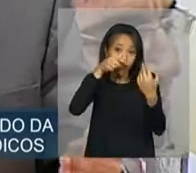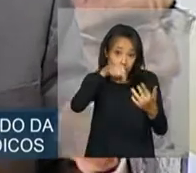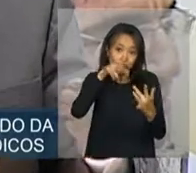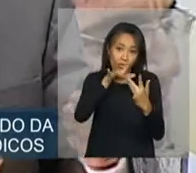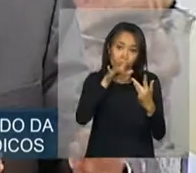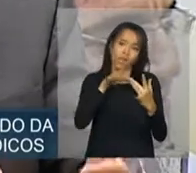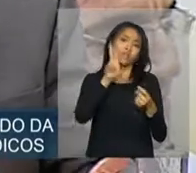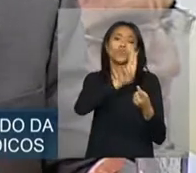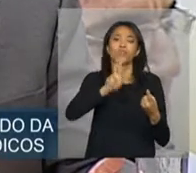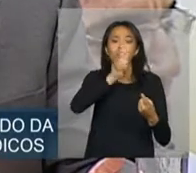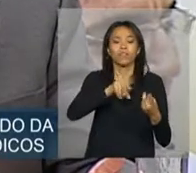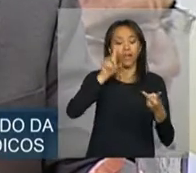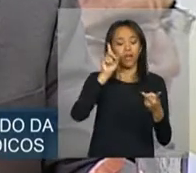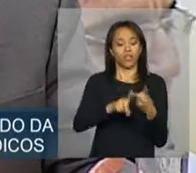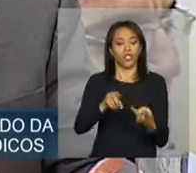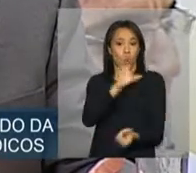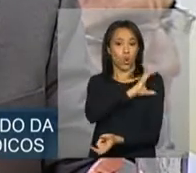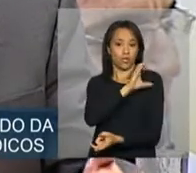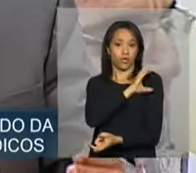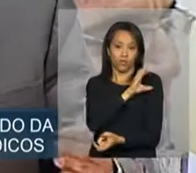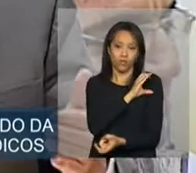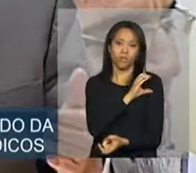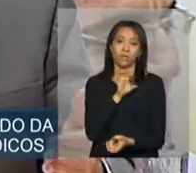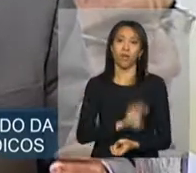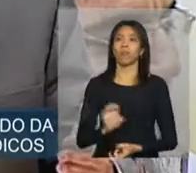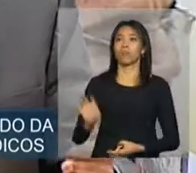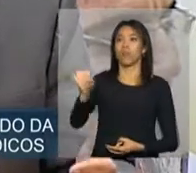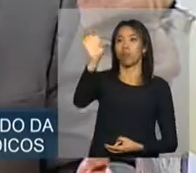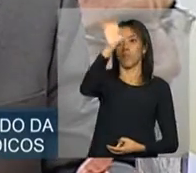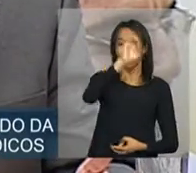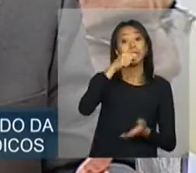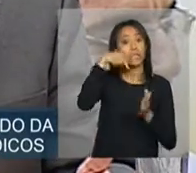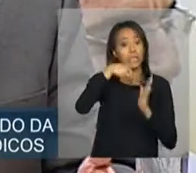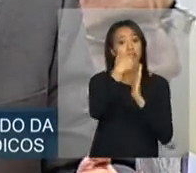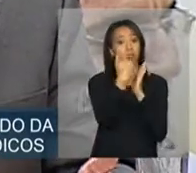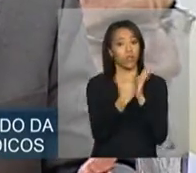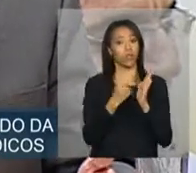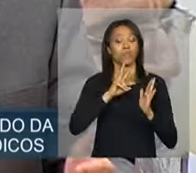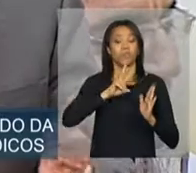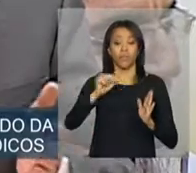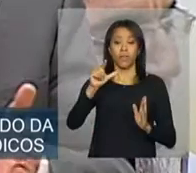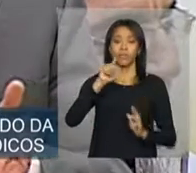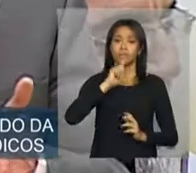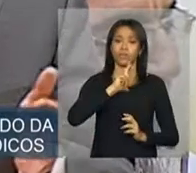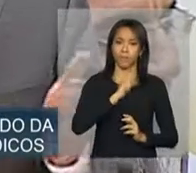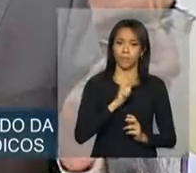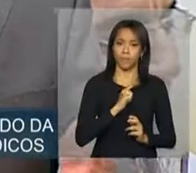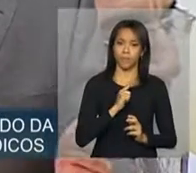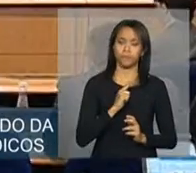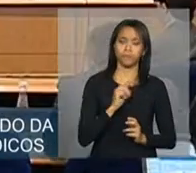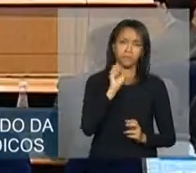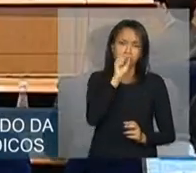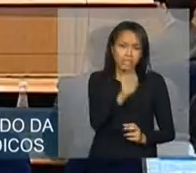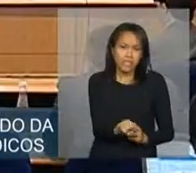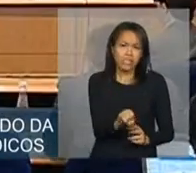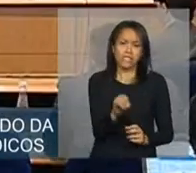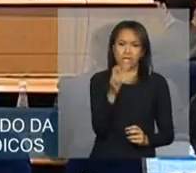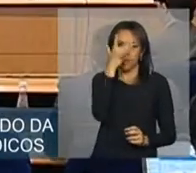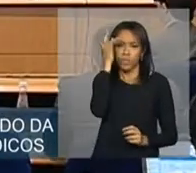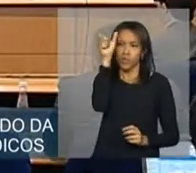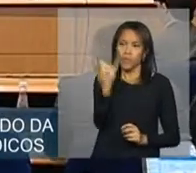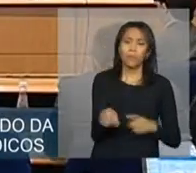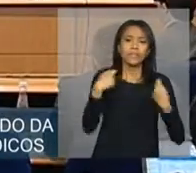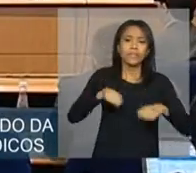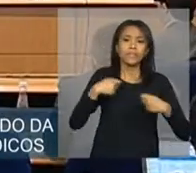Universidade com as coordenações estaduais do programa vai ter um fluxo de encaminhamento clusive para ser um paciente precisa